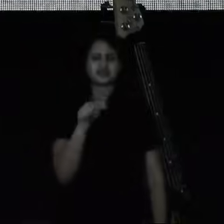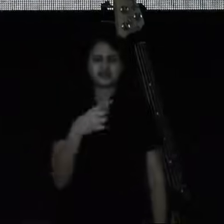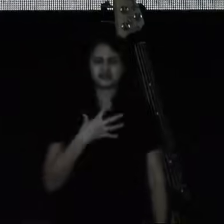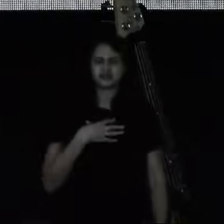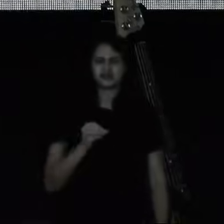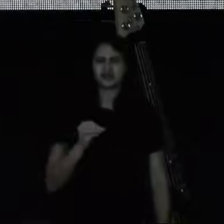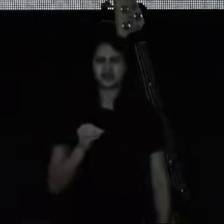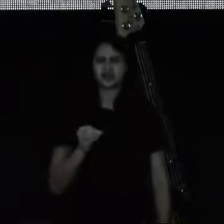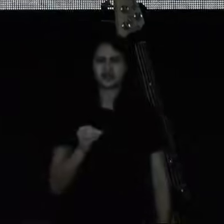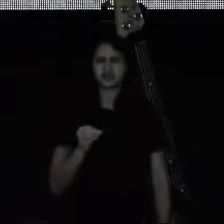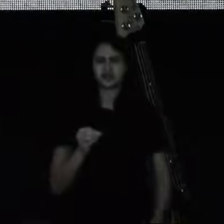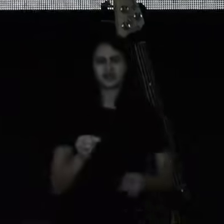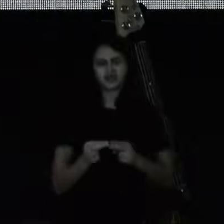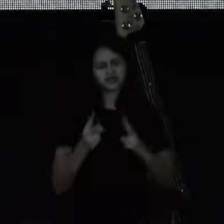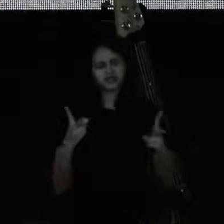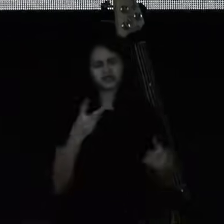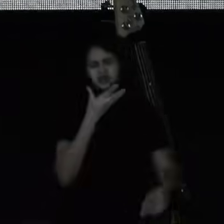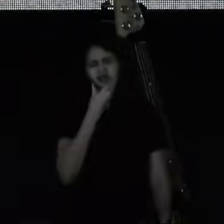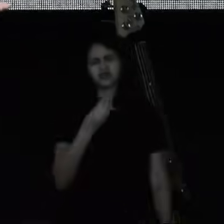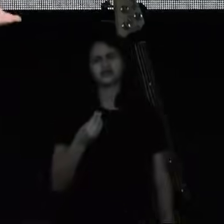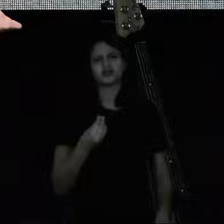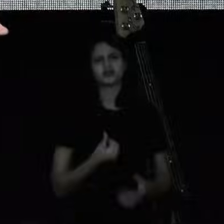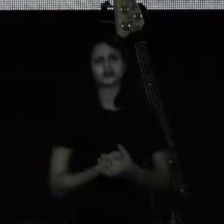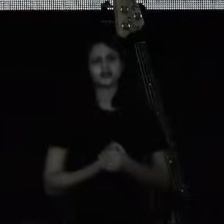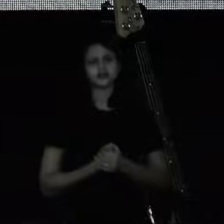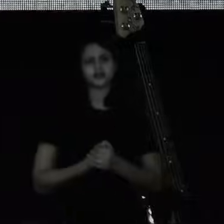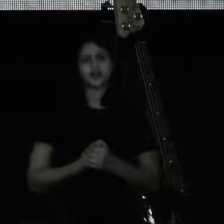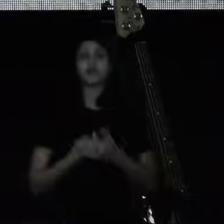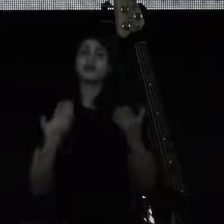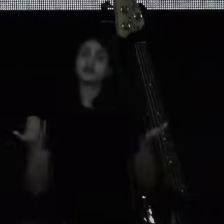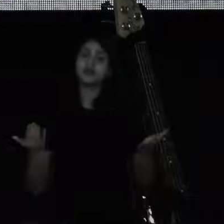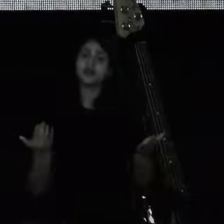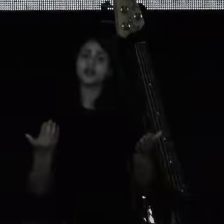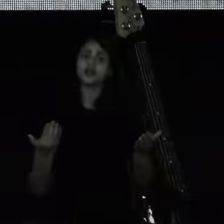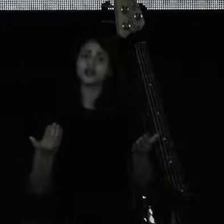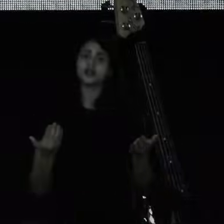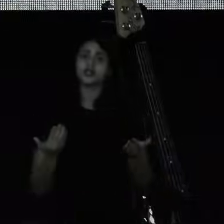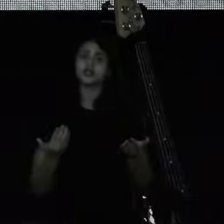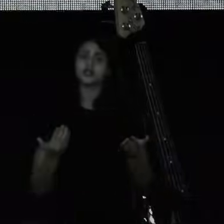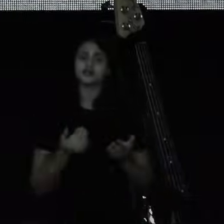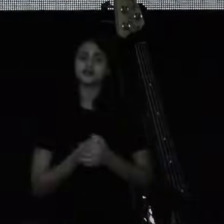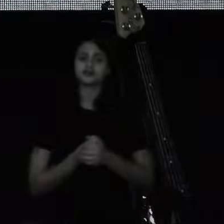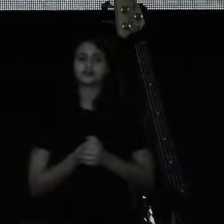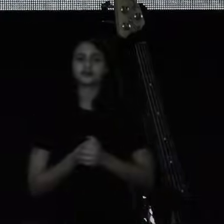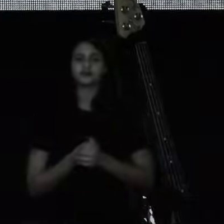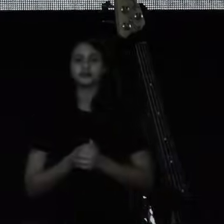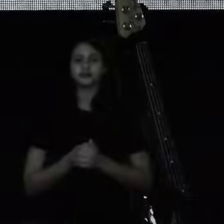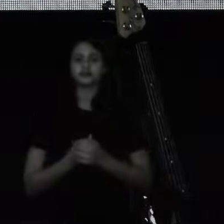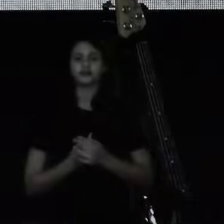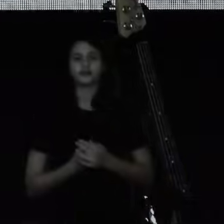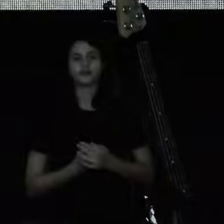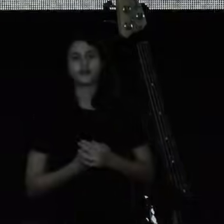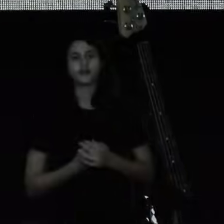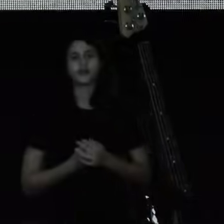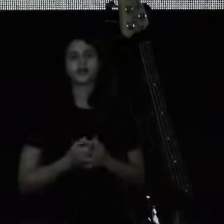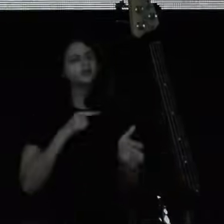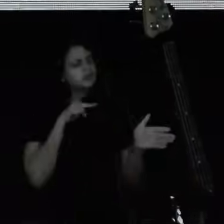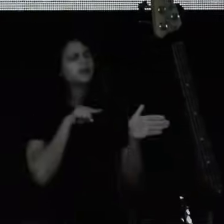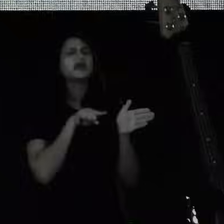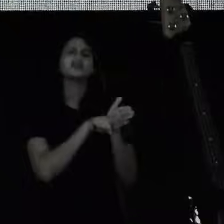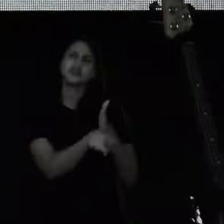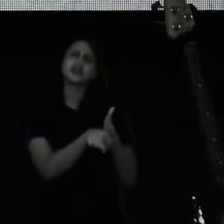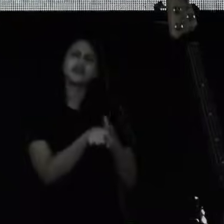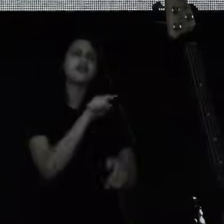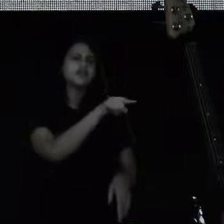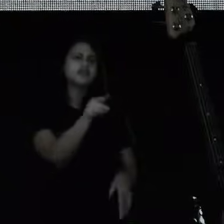mulher. Você acha que Jefté teve culpa do nascimento dele? De ter nascido de uma prostituta? Deixa eu te perguntar uma coisa: você pediu